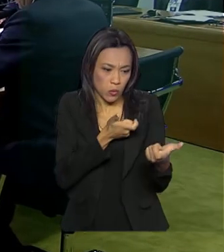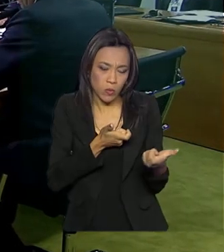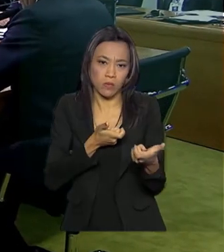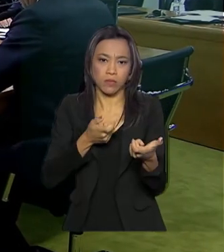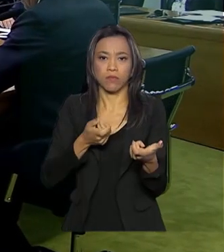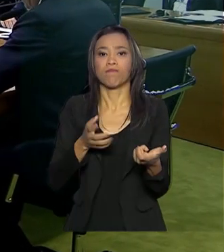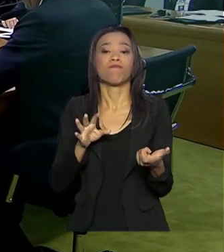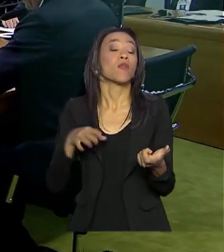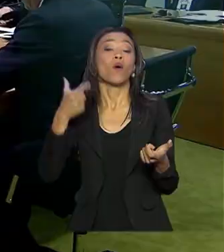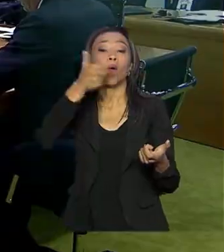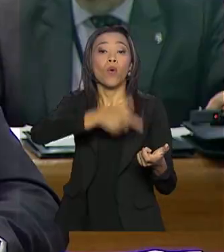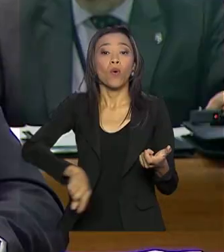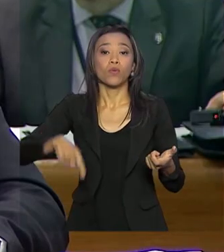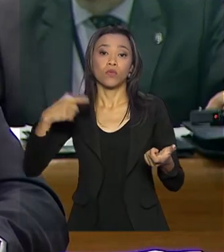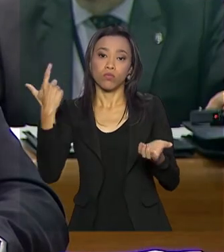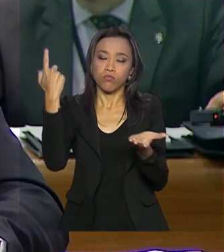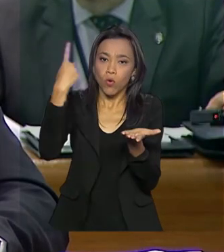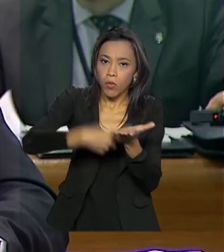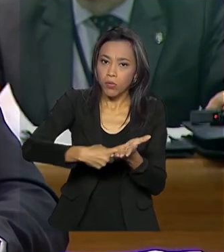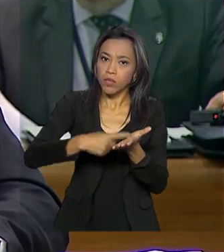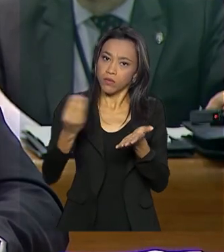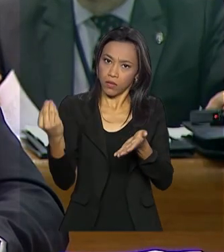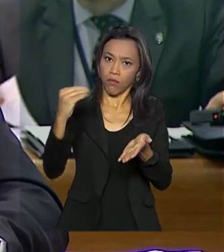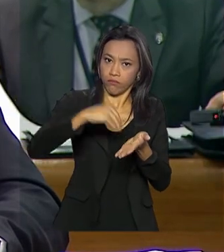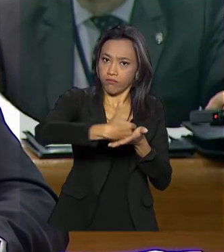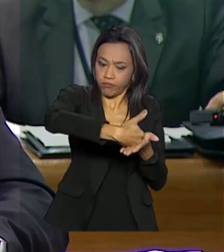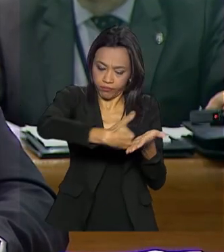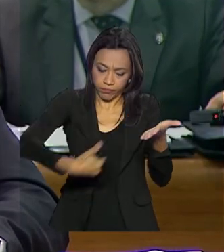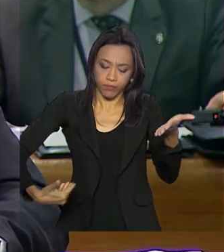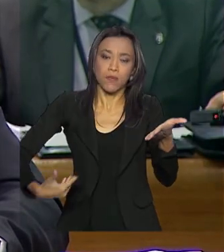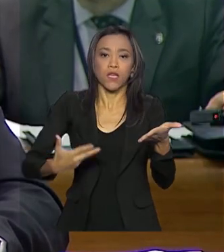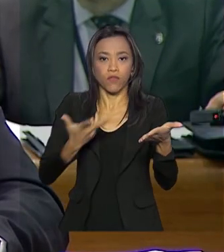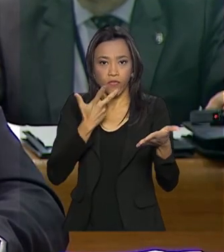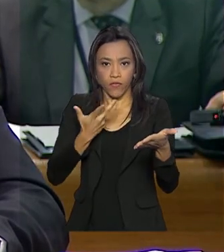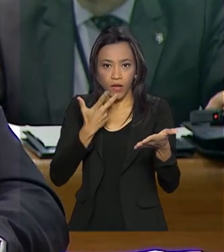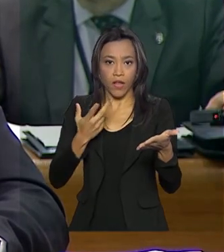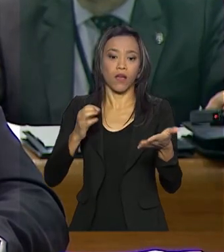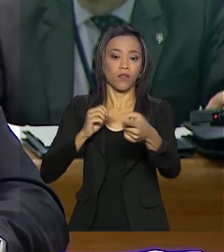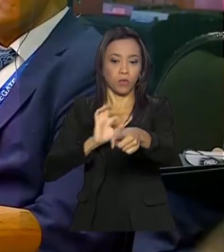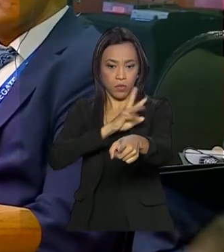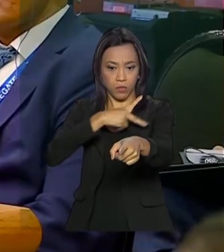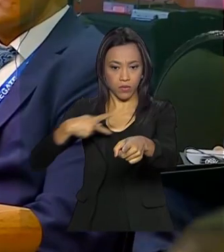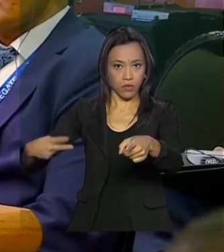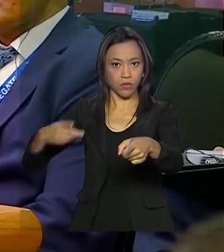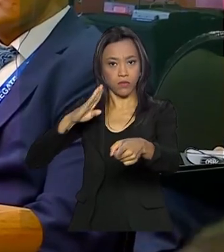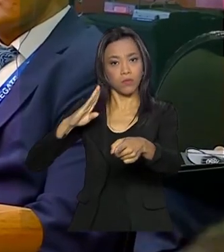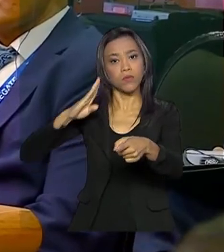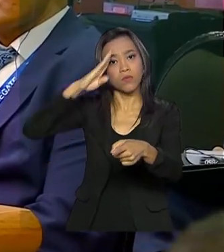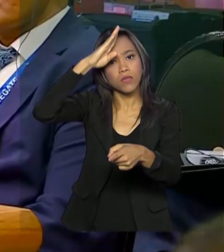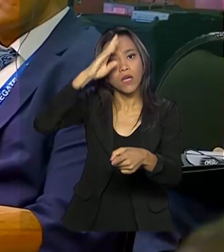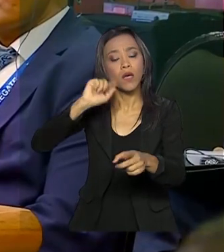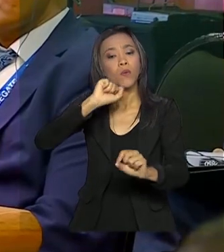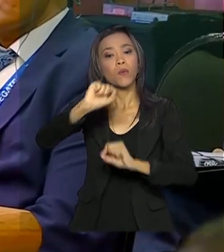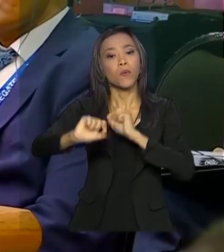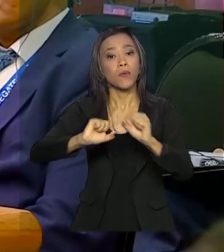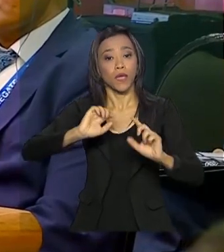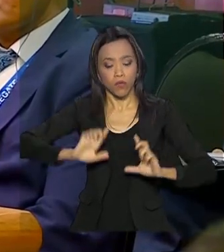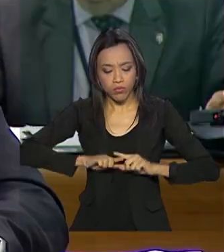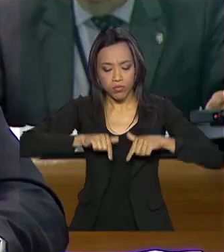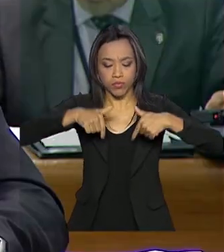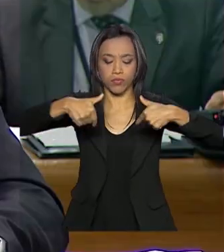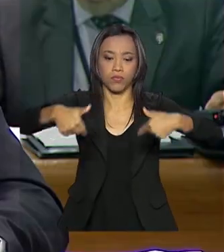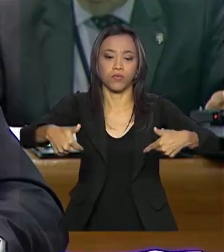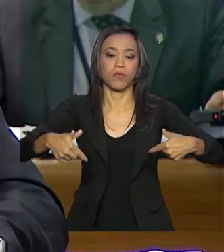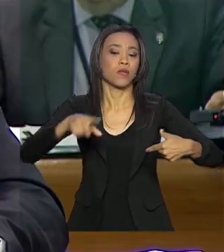pelo documento em que também foi destacado pelo presidente jair bolsonaro foi a atuação do banco de desenvolvimento